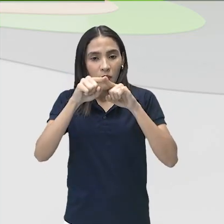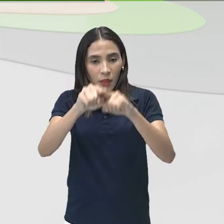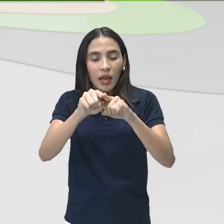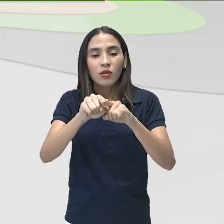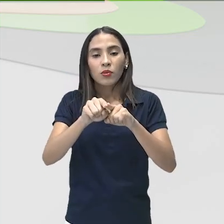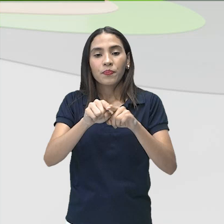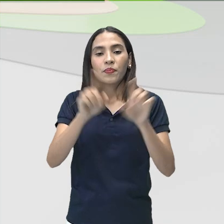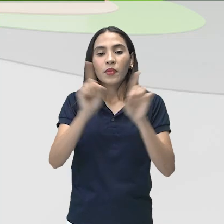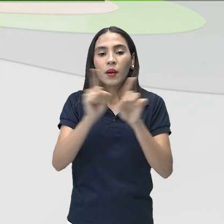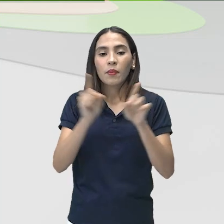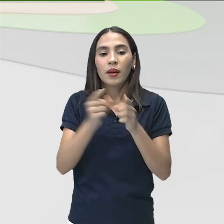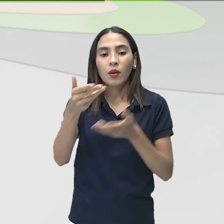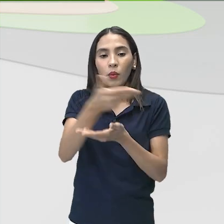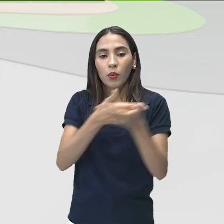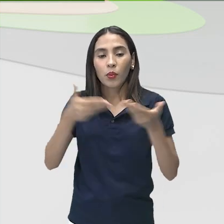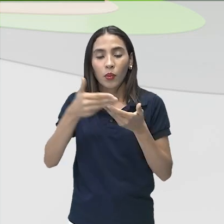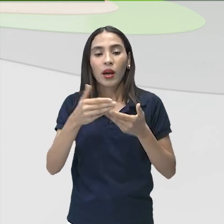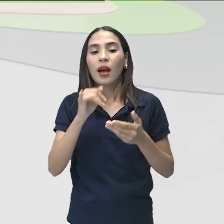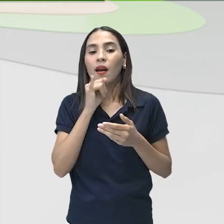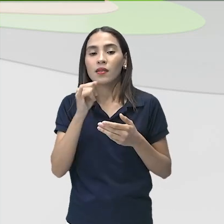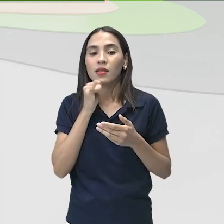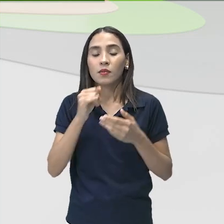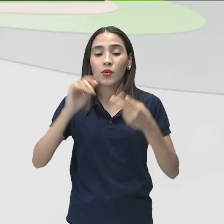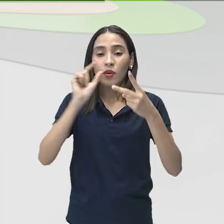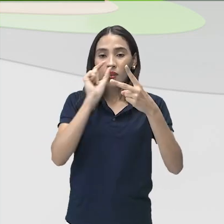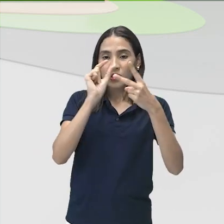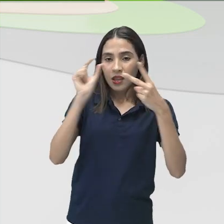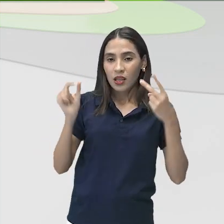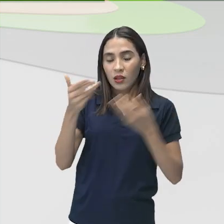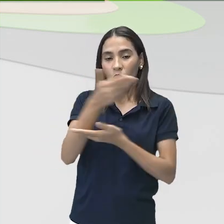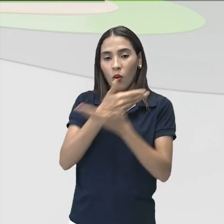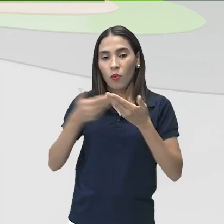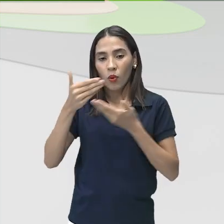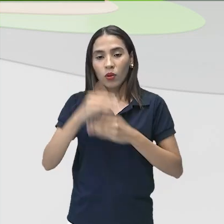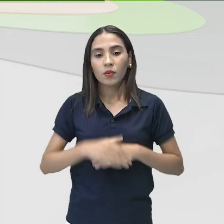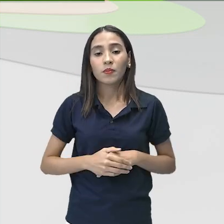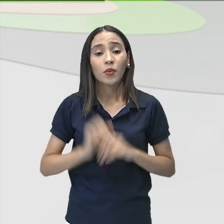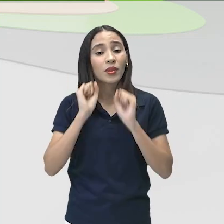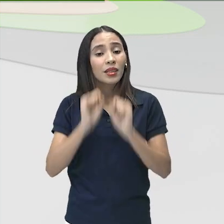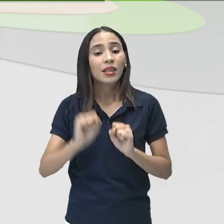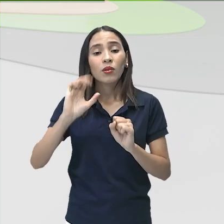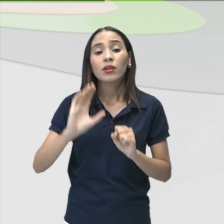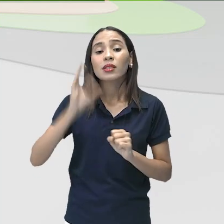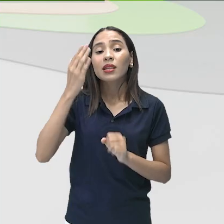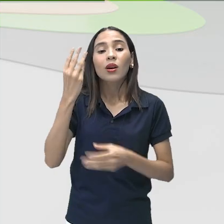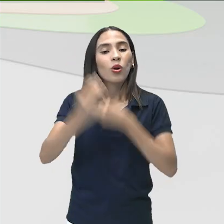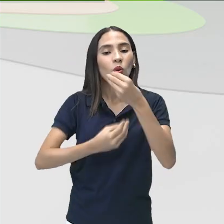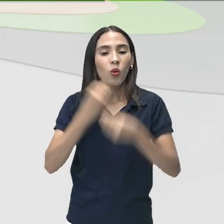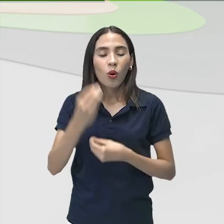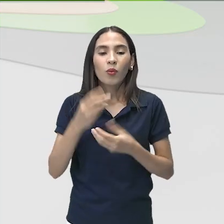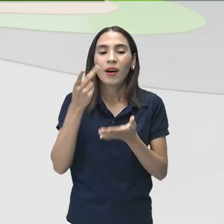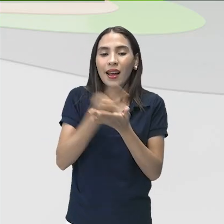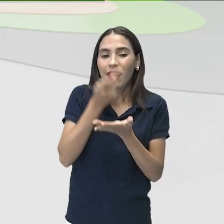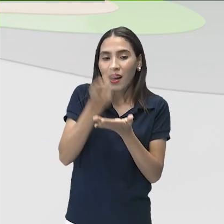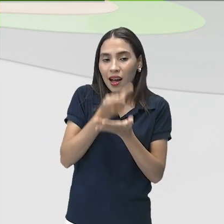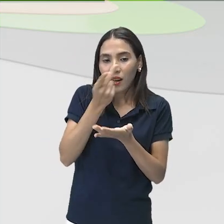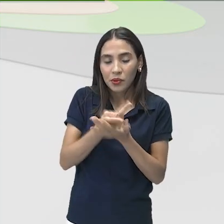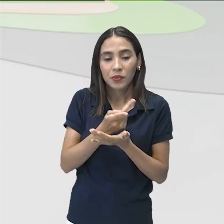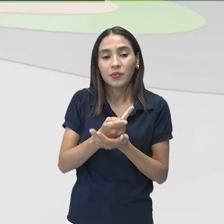de segmento entre os homólogos, ou seja, a troca de genes entre os homólogos, poderia acontecer de forma incorreta,